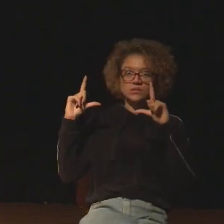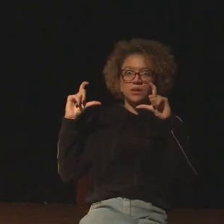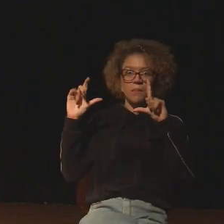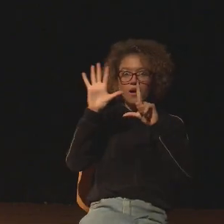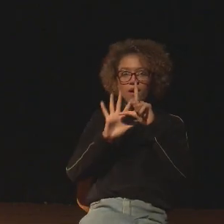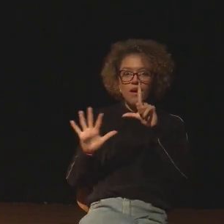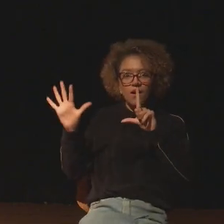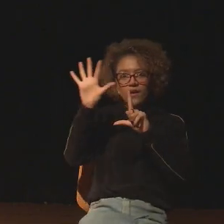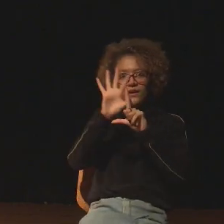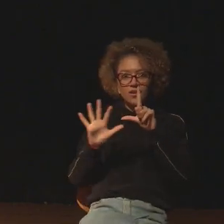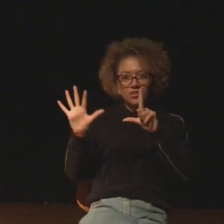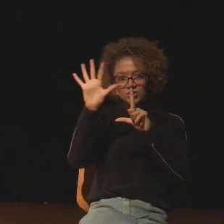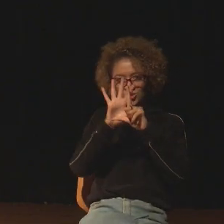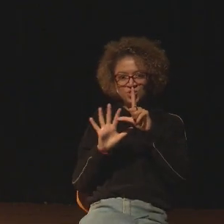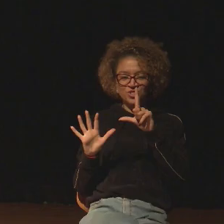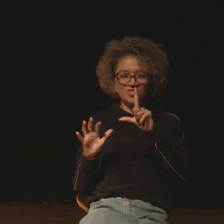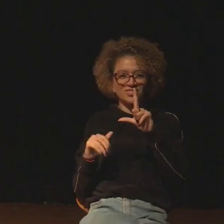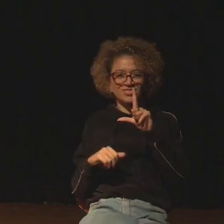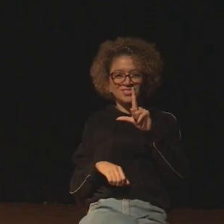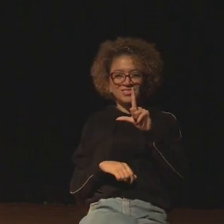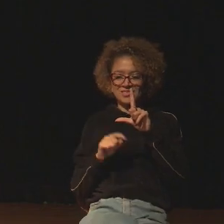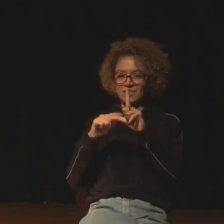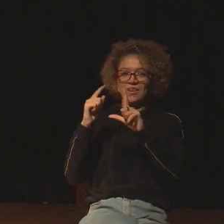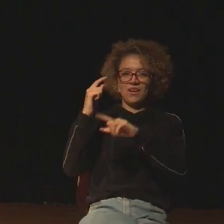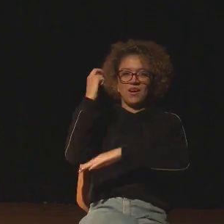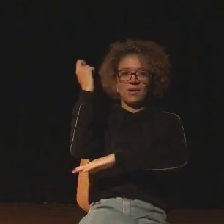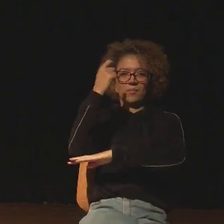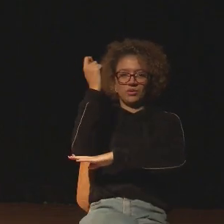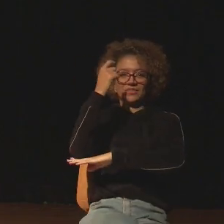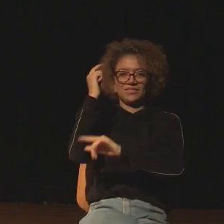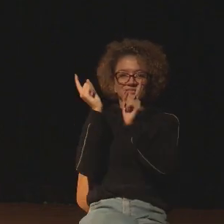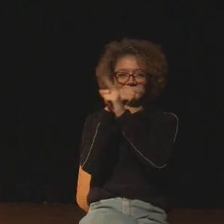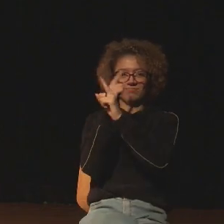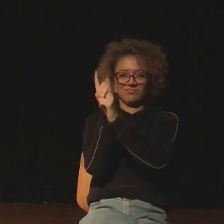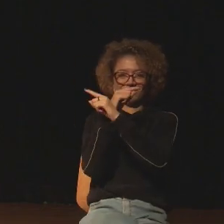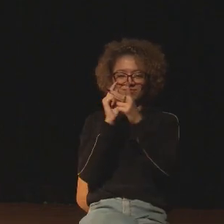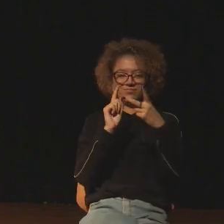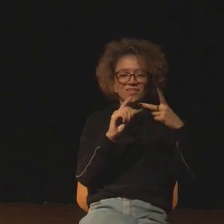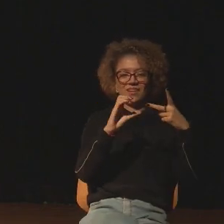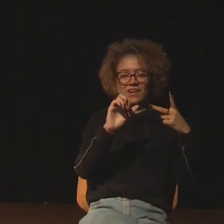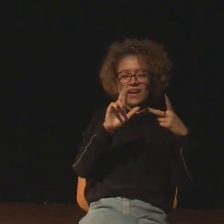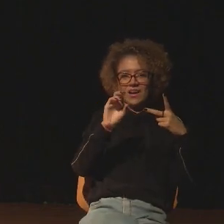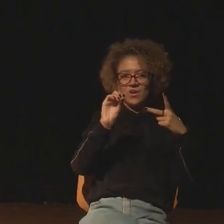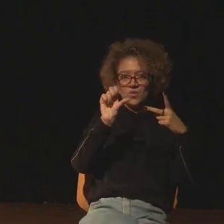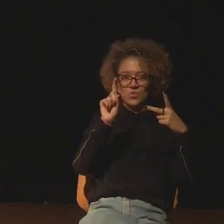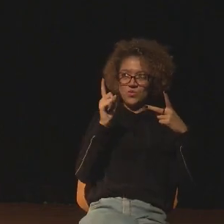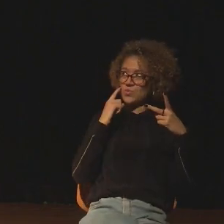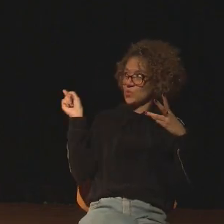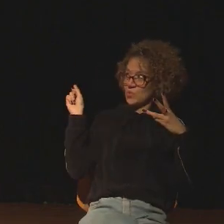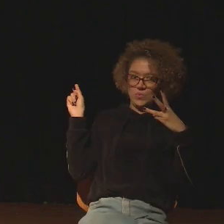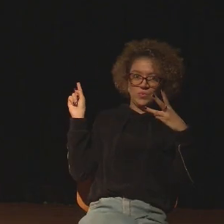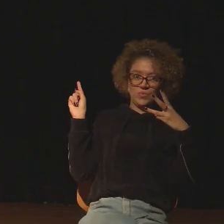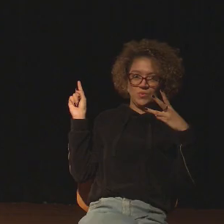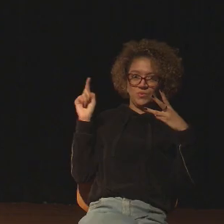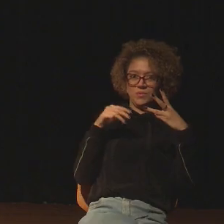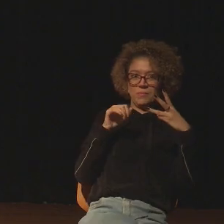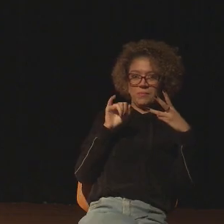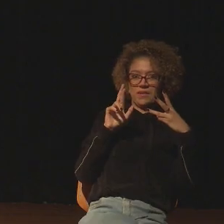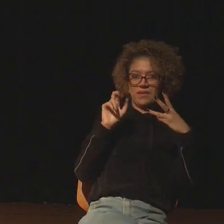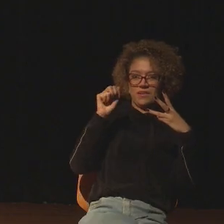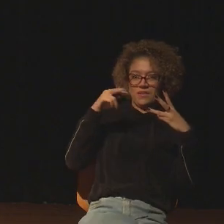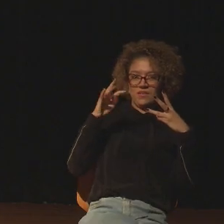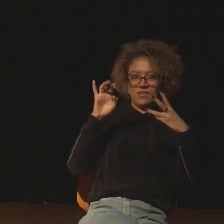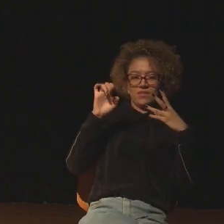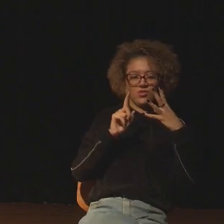gente desenhou ao contrário. Aqui é a Avenida Paulista, aqui é a Carlos Comenali, aqui embaixo é o Mirante, aqui é a 9 de